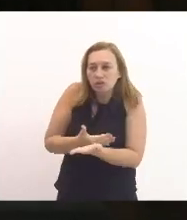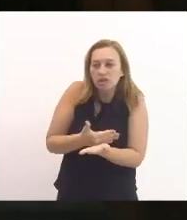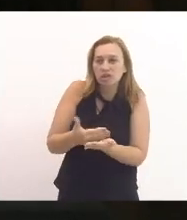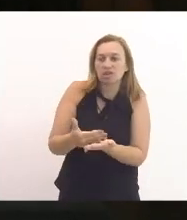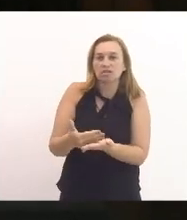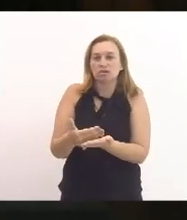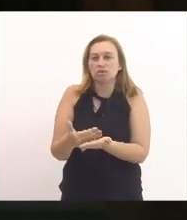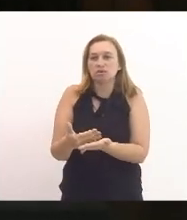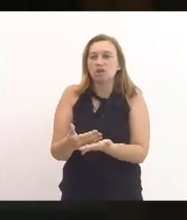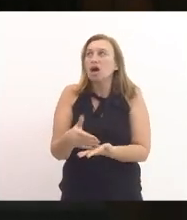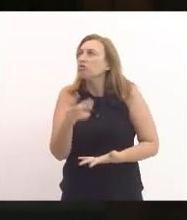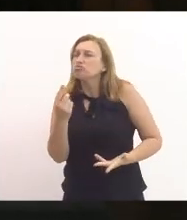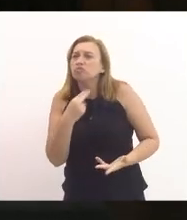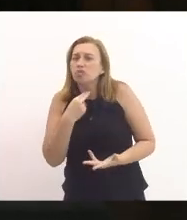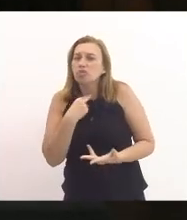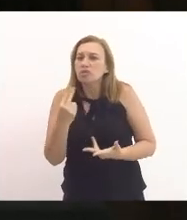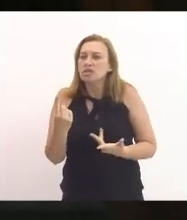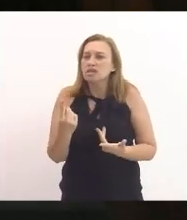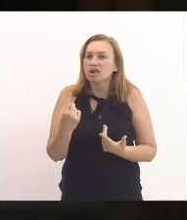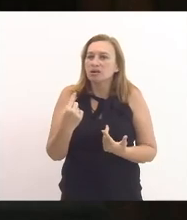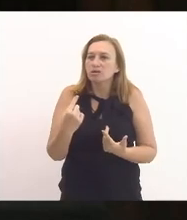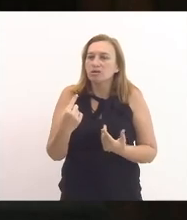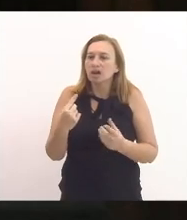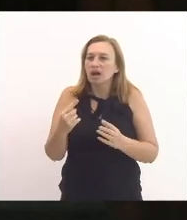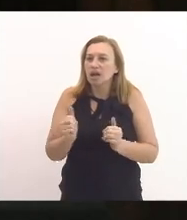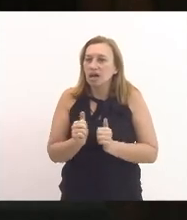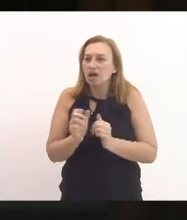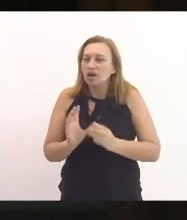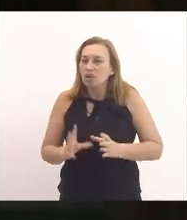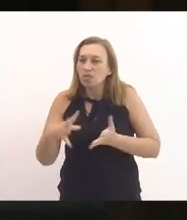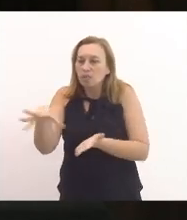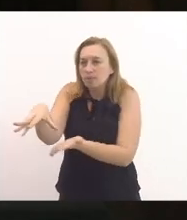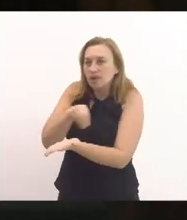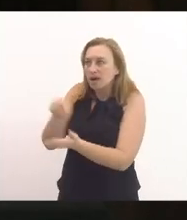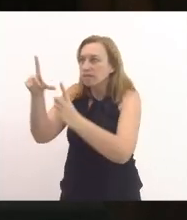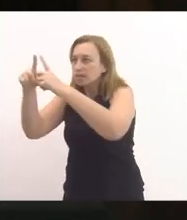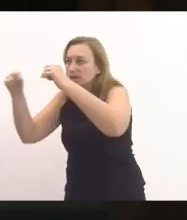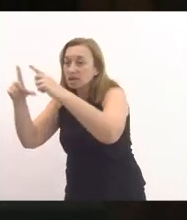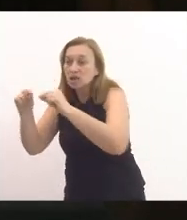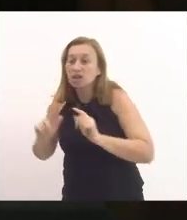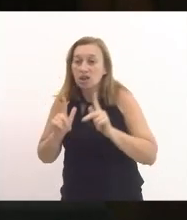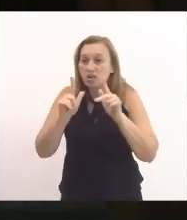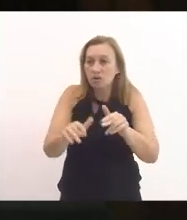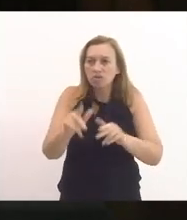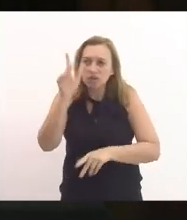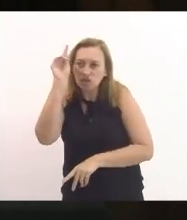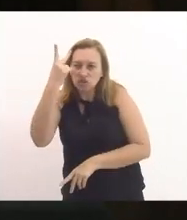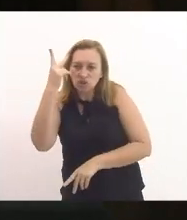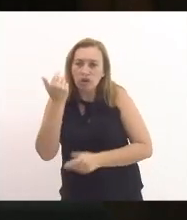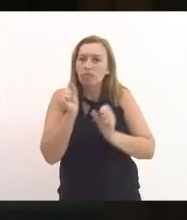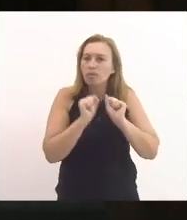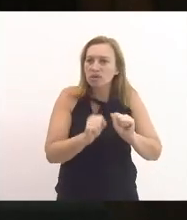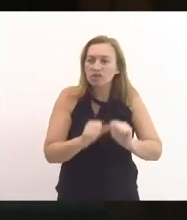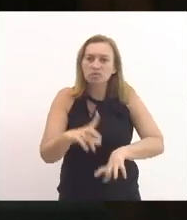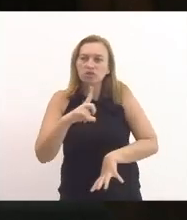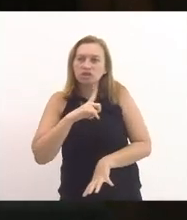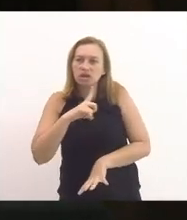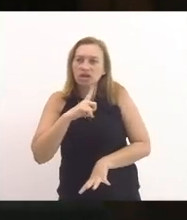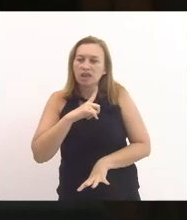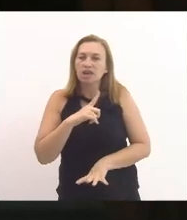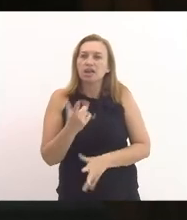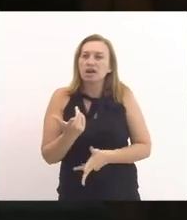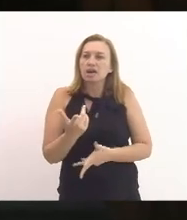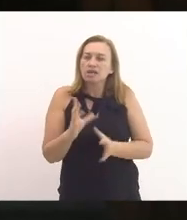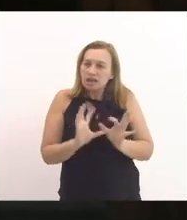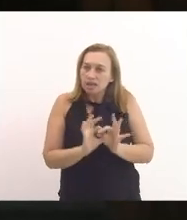não não não não possamos ir a reboque de Brasília e ao contrário como sempre foi na história nós possamos ter essa essa isso